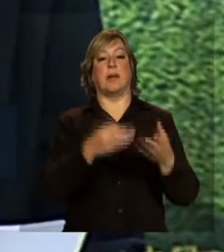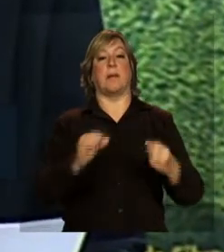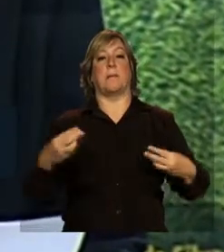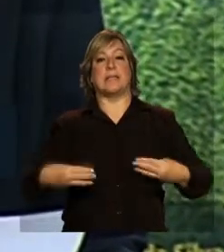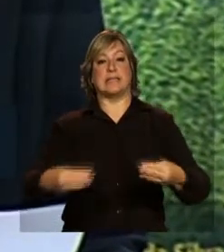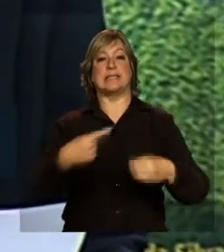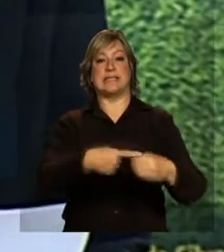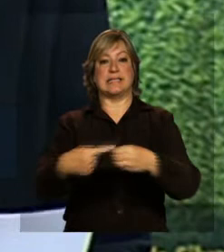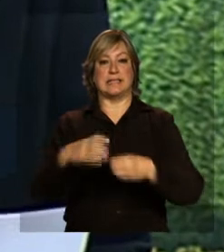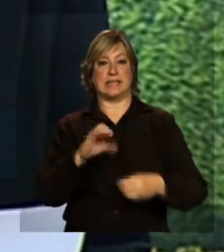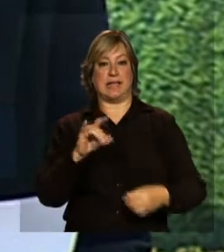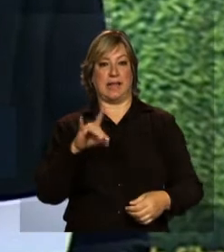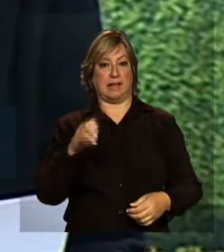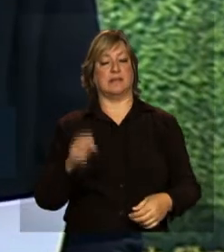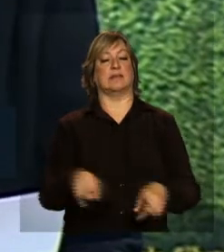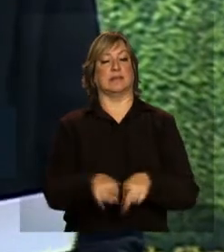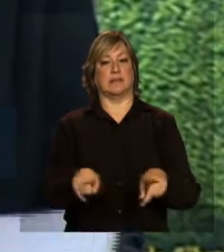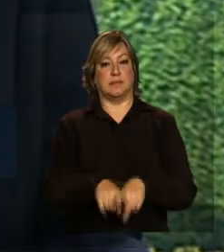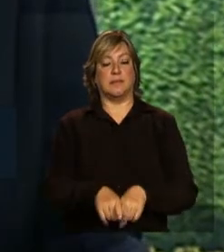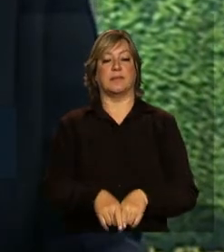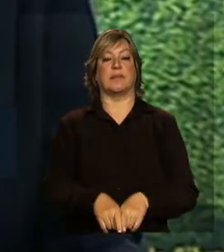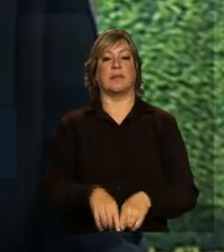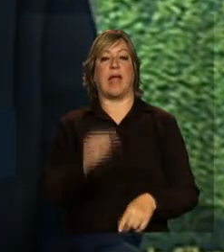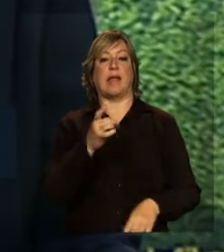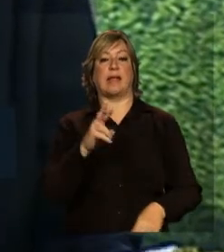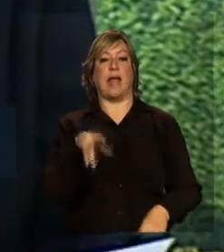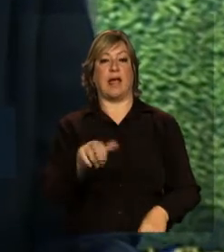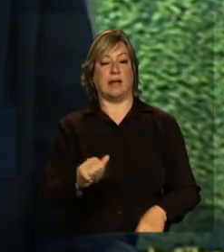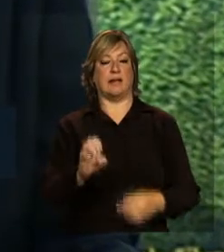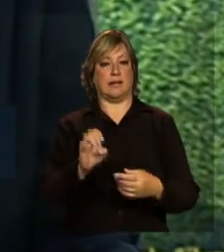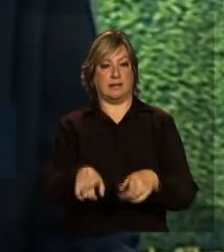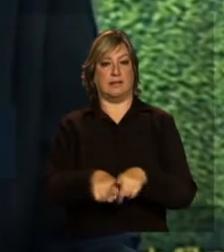das Cidades, da Secretaria de Acessibilidade e Programas Urbanos,